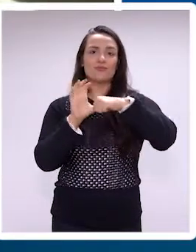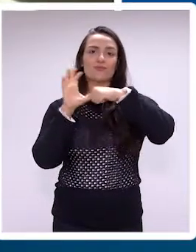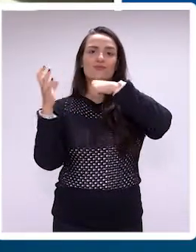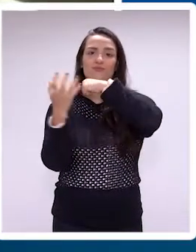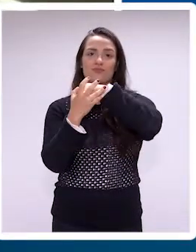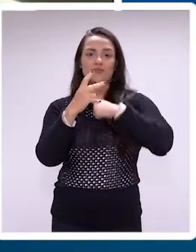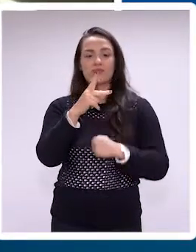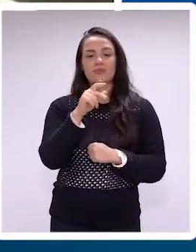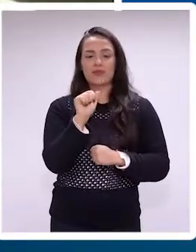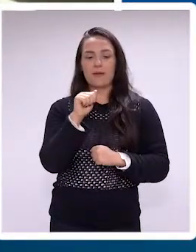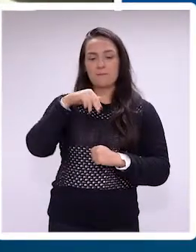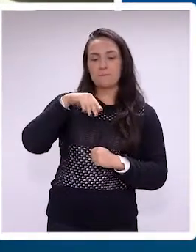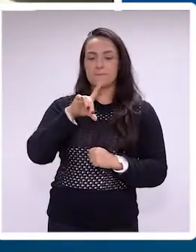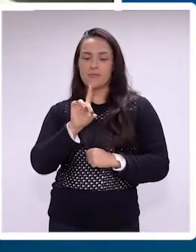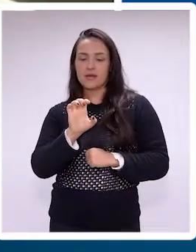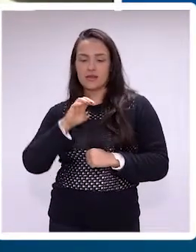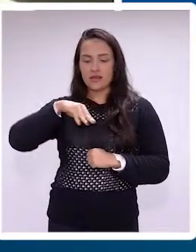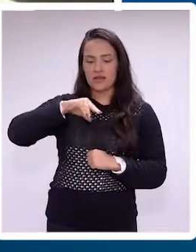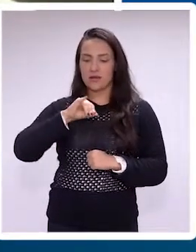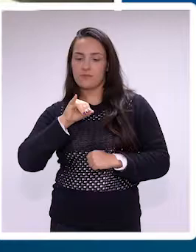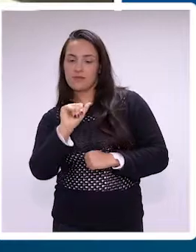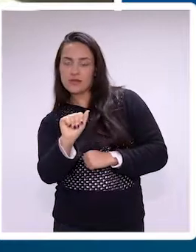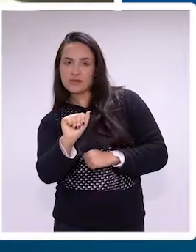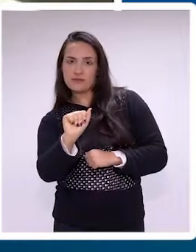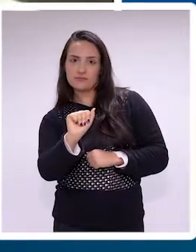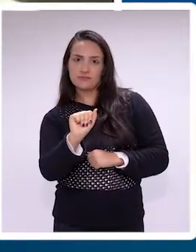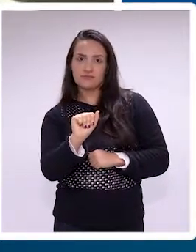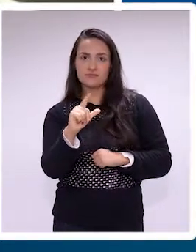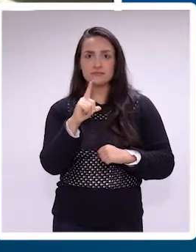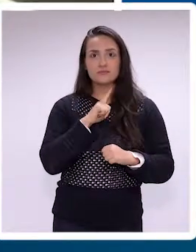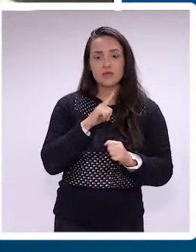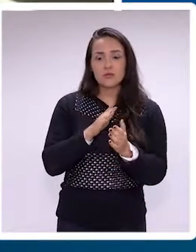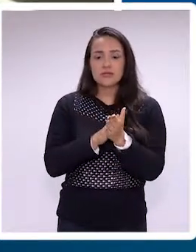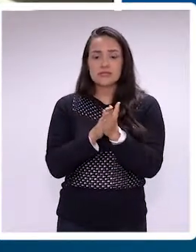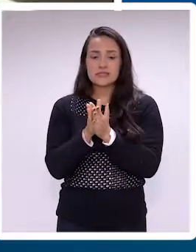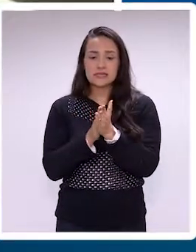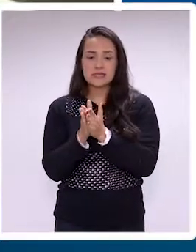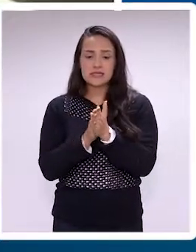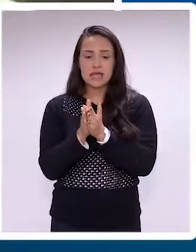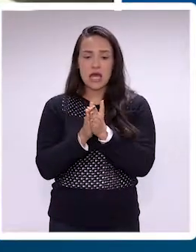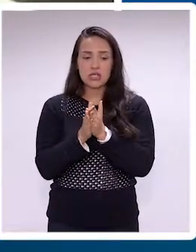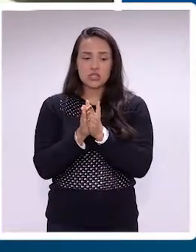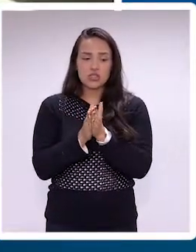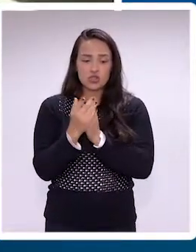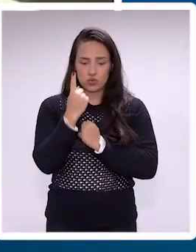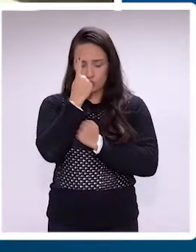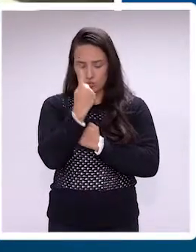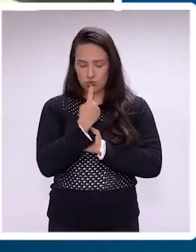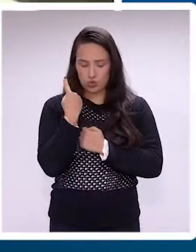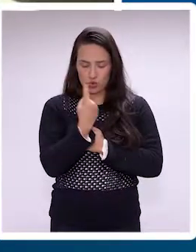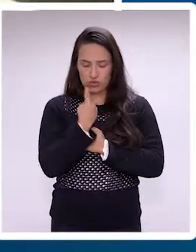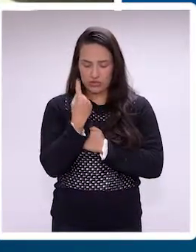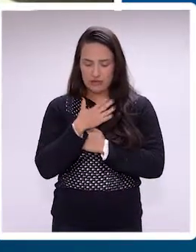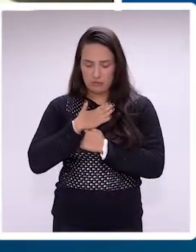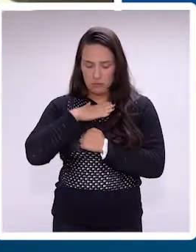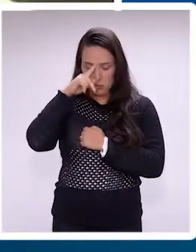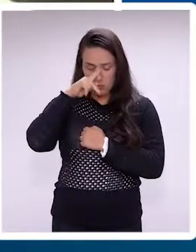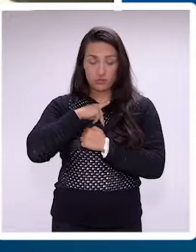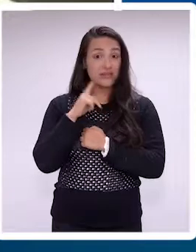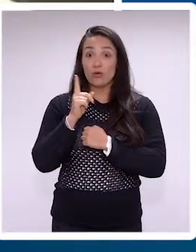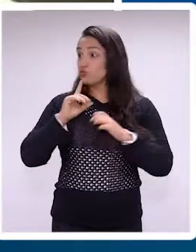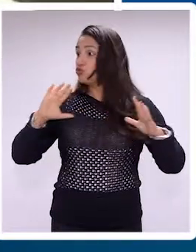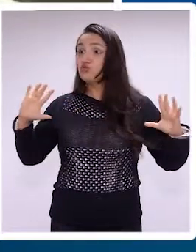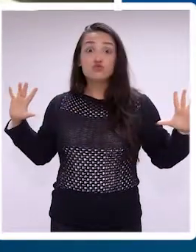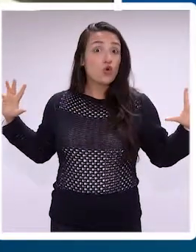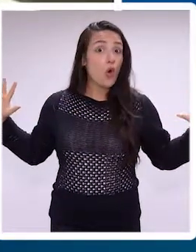vivendo agora. Hoje nós estamos verificando não a ansiedade individual, mas uma ansiedade